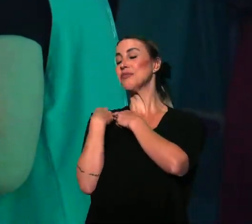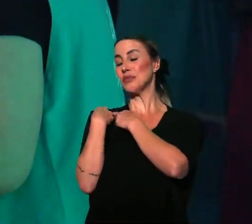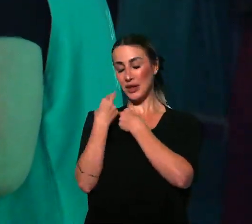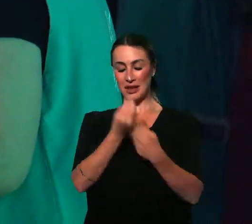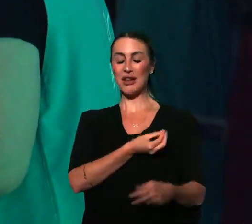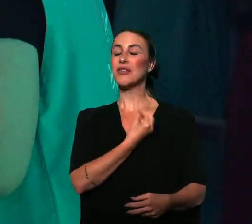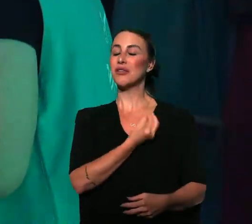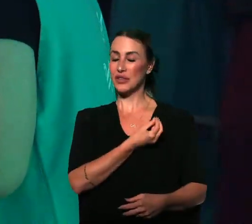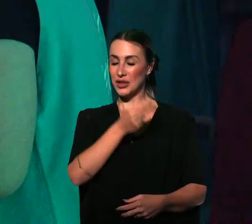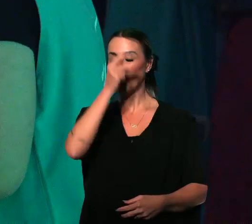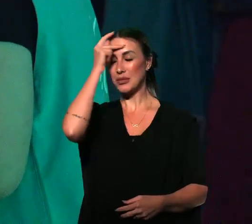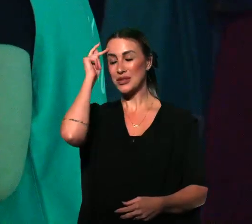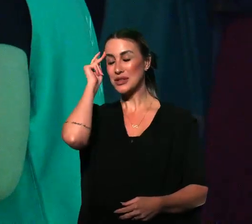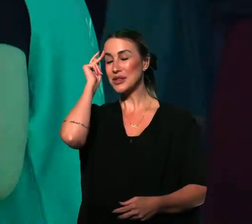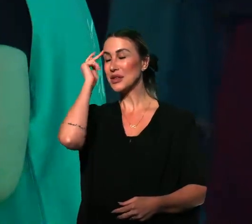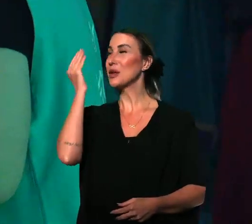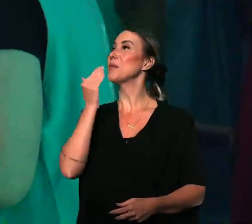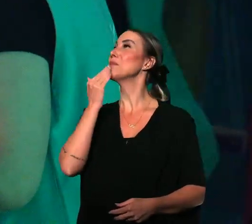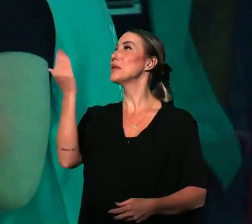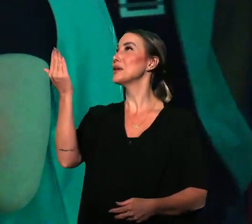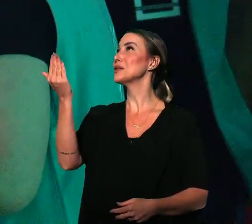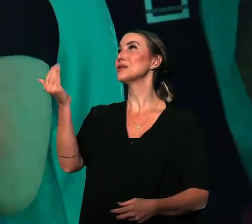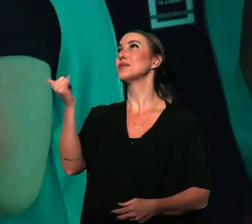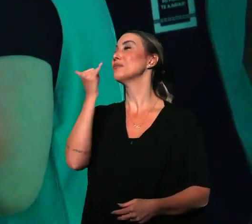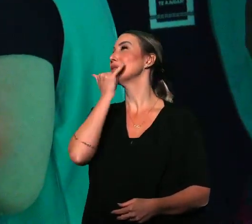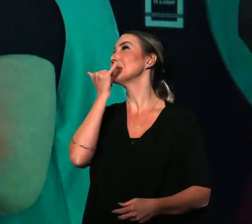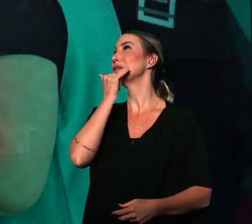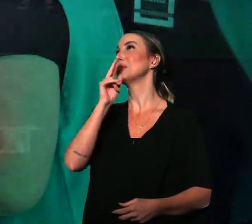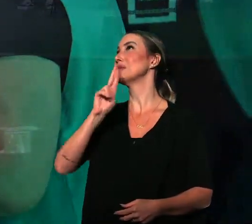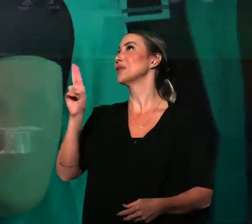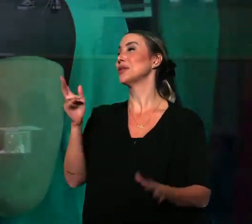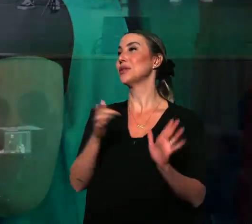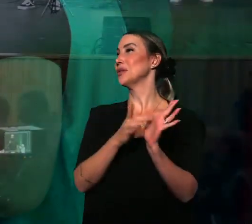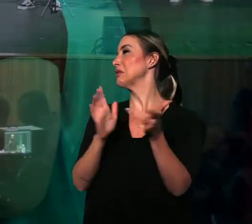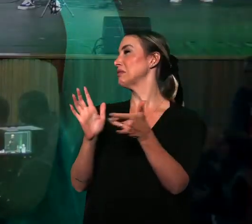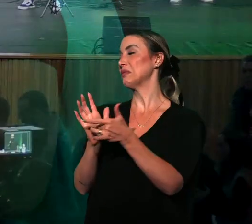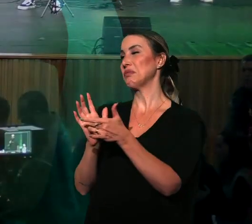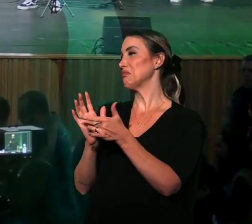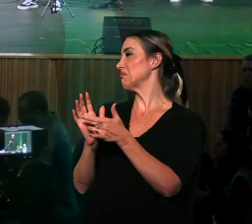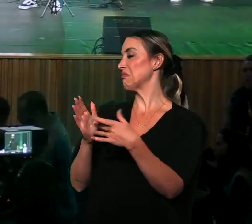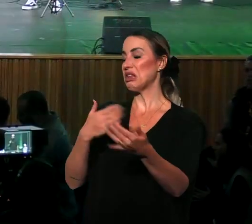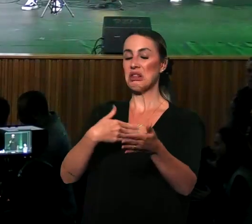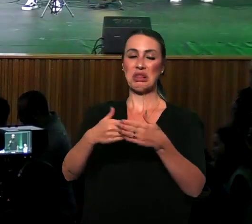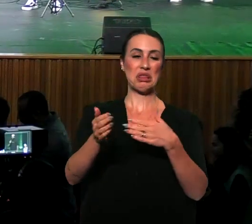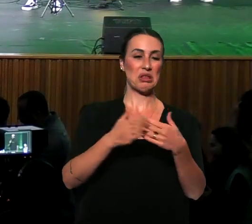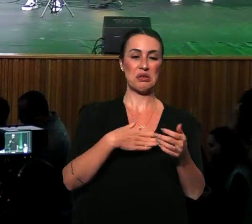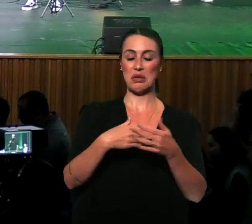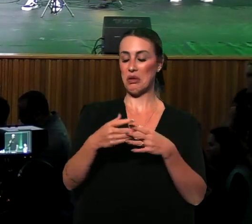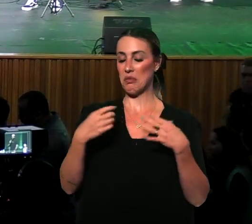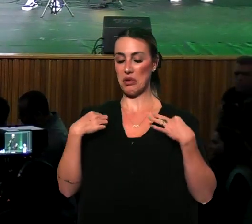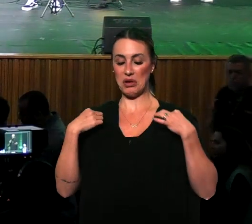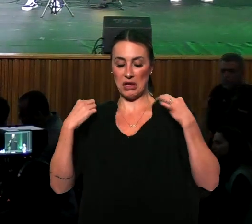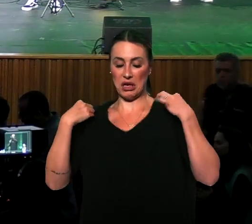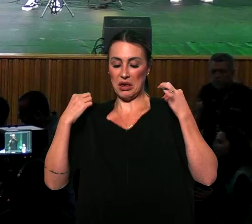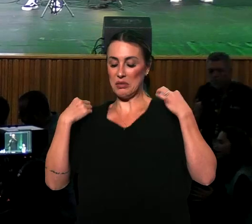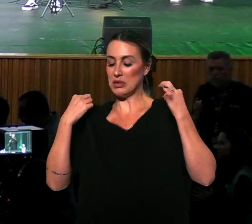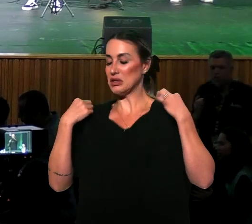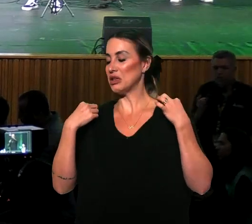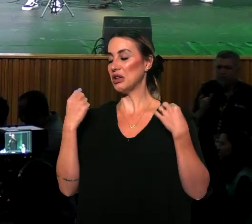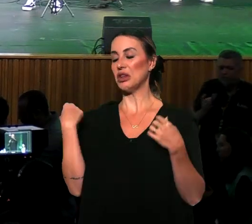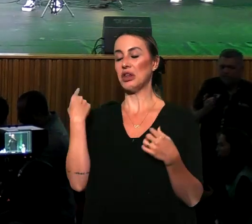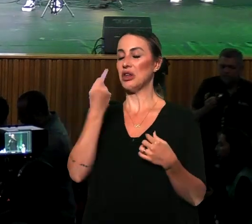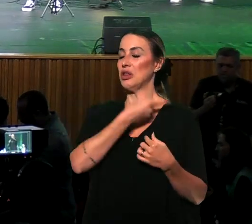uma vez em nome de Jesus, Pai. Não importa quantas camisetas possamos vestir nesse lugar, Pai. O que mais